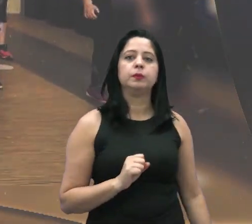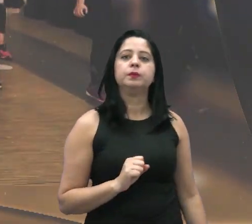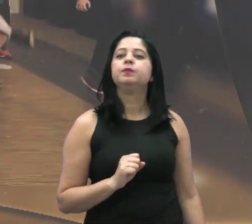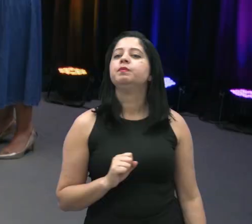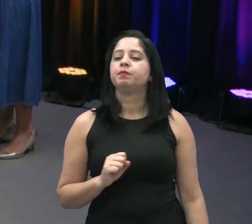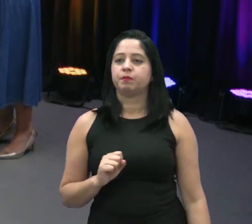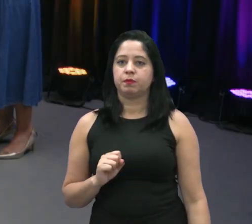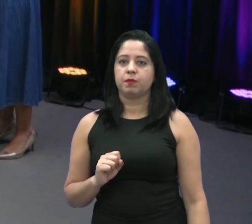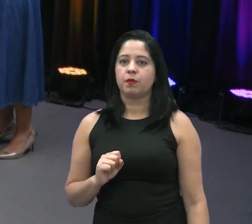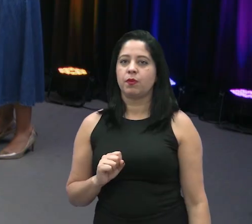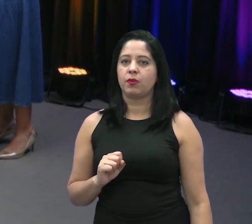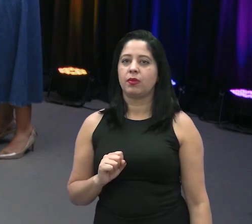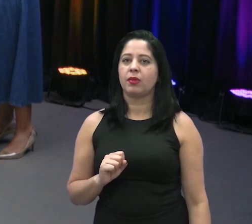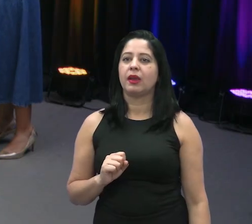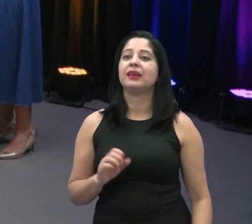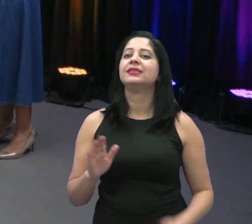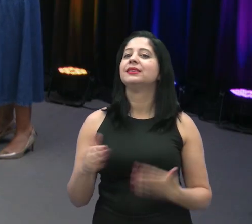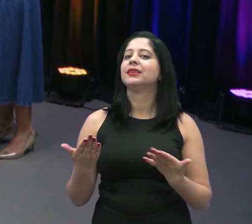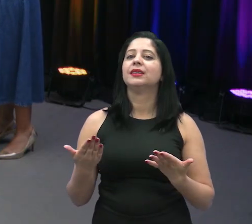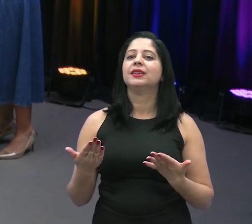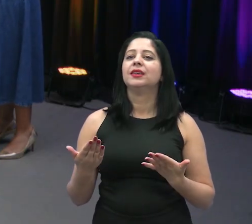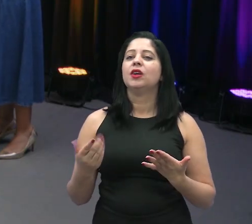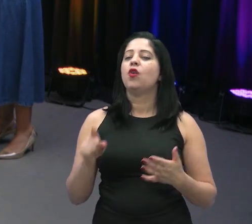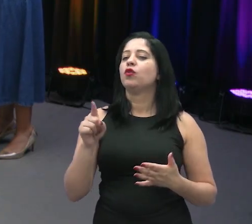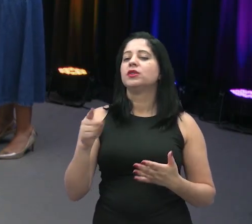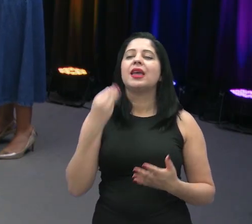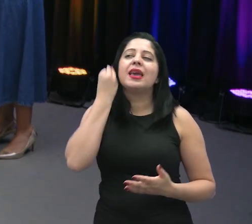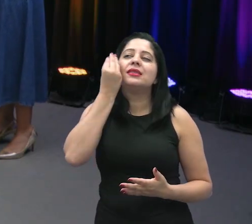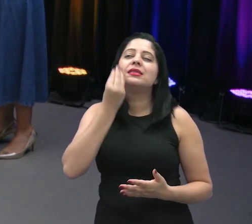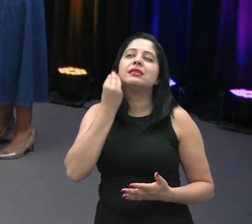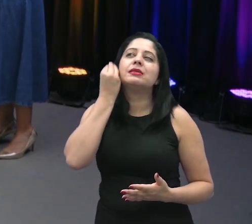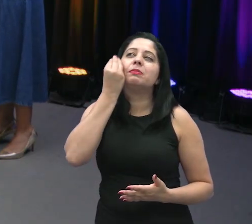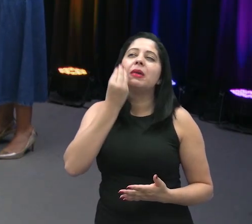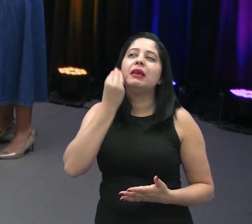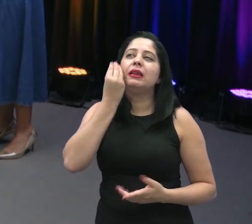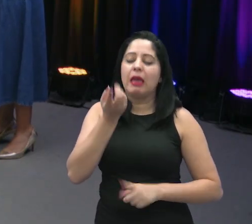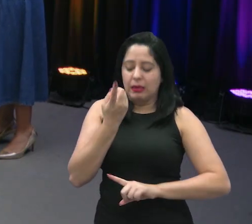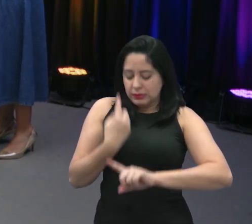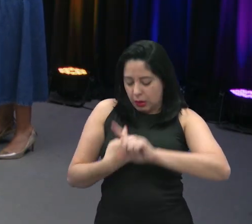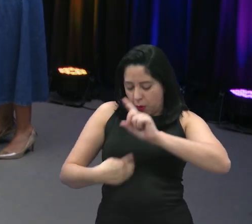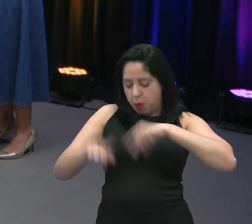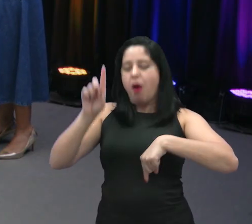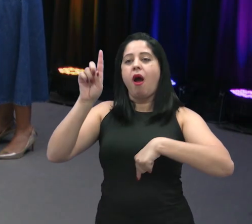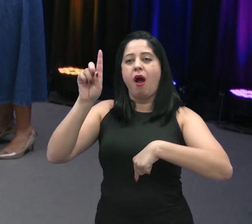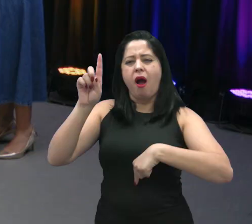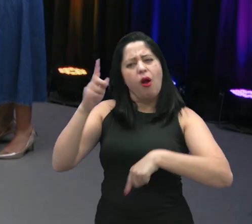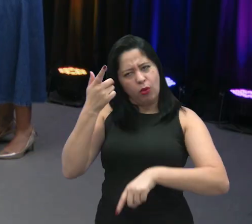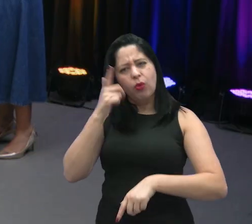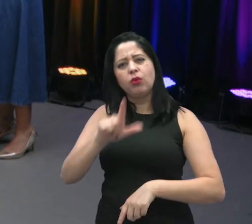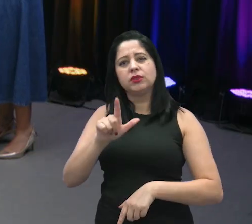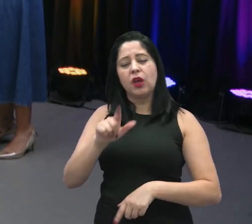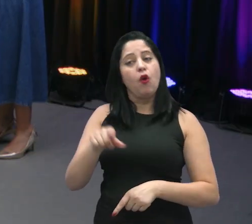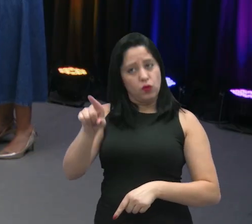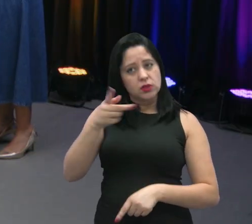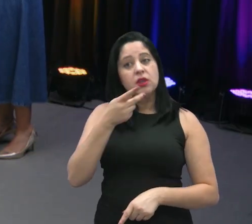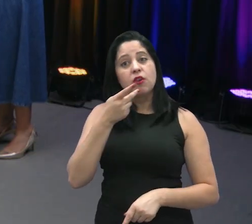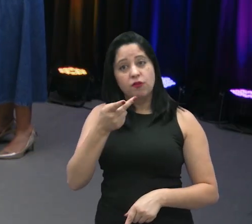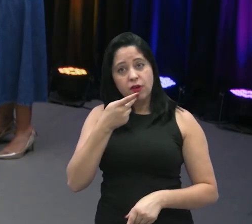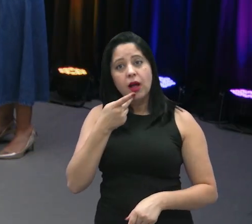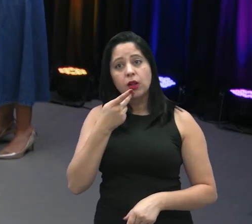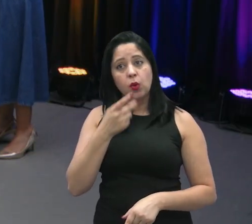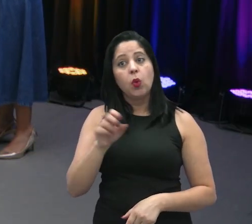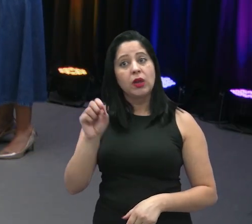eles. E o que esse trabalho trouxe para a sua vida, no desenvolvimento pessoal, né, para o B-Boy? Você mesmo disse